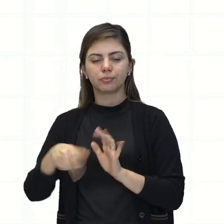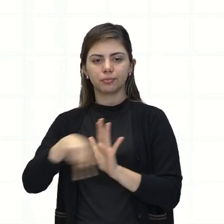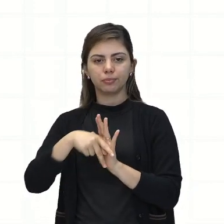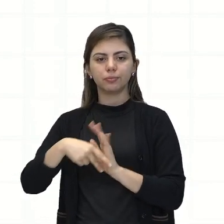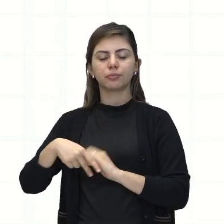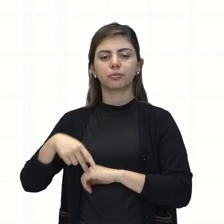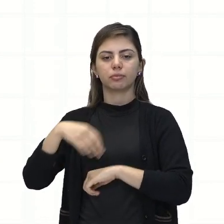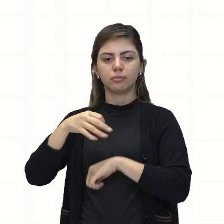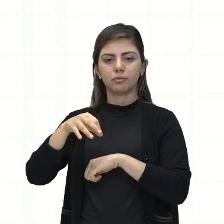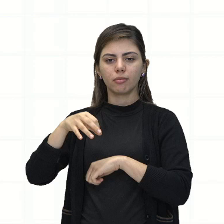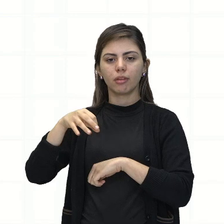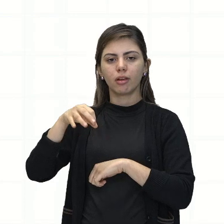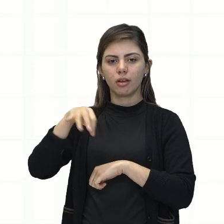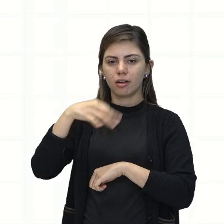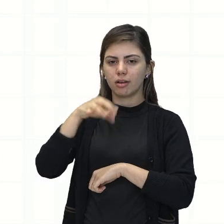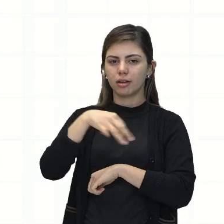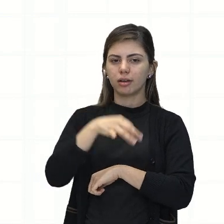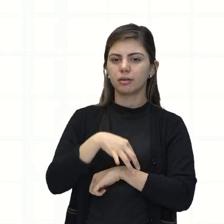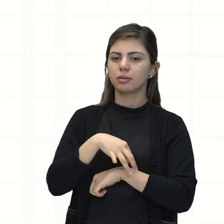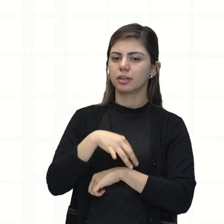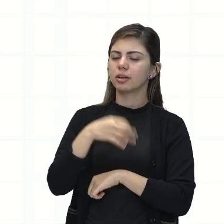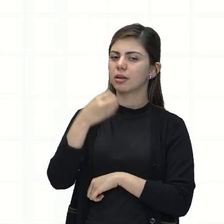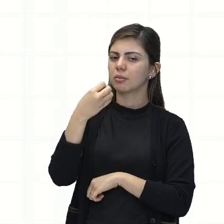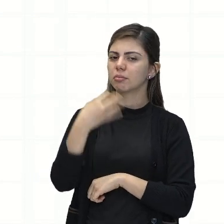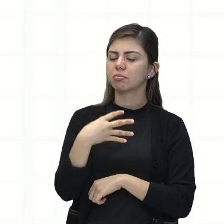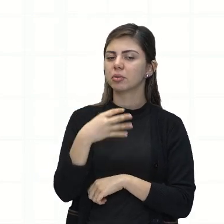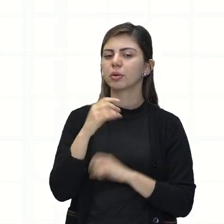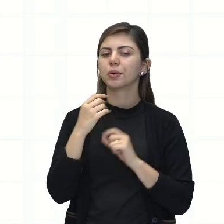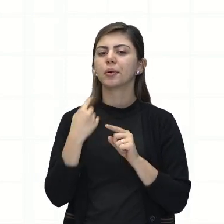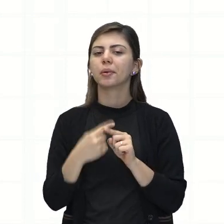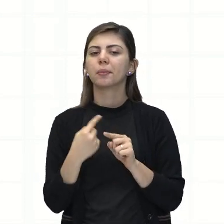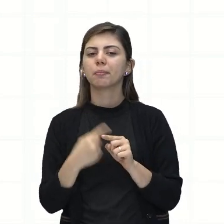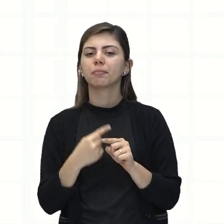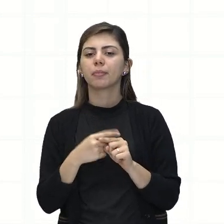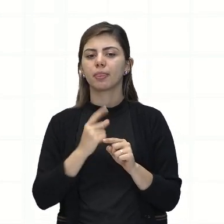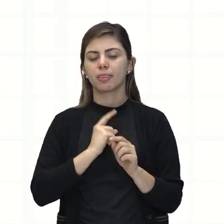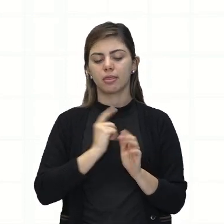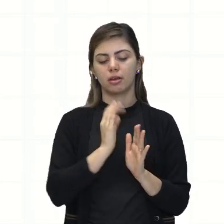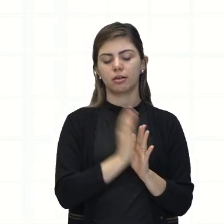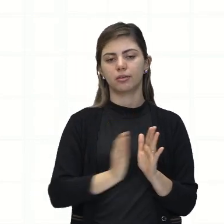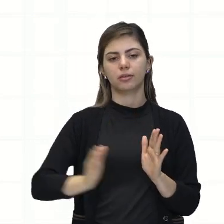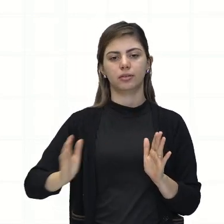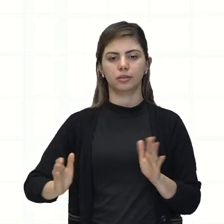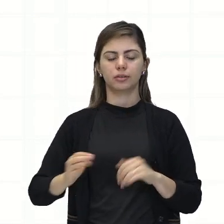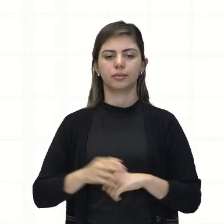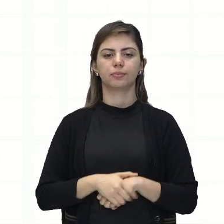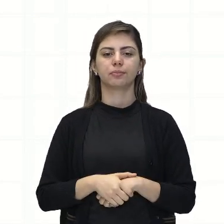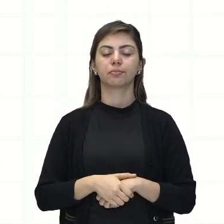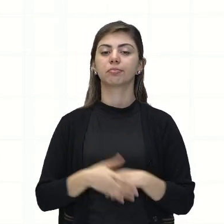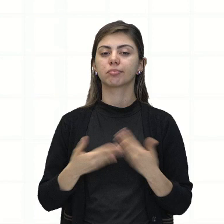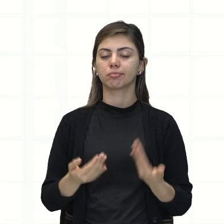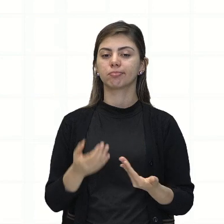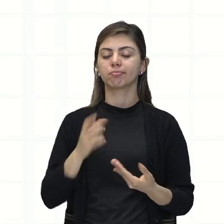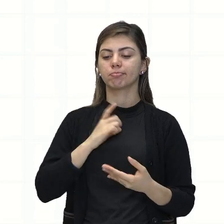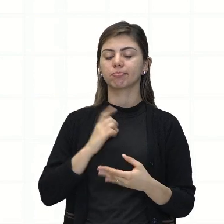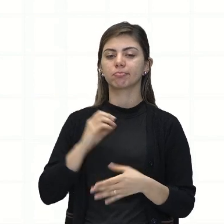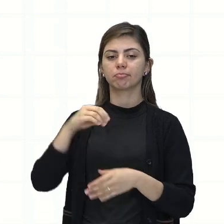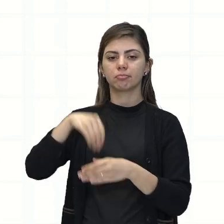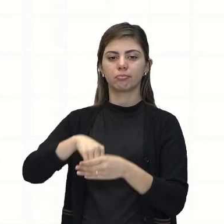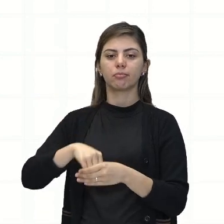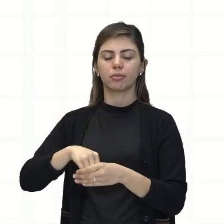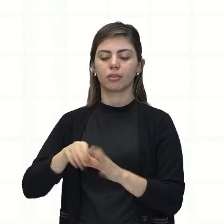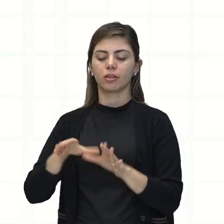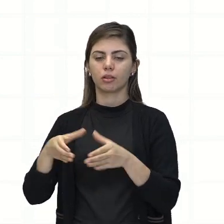é muito interessante porque ela é muito organizada. Então, dentro da colmeia,